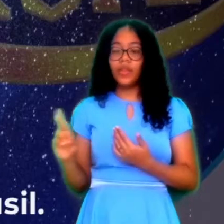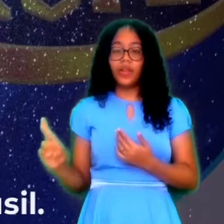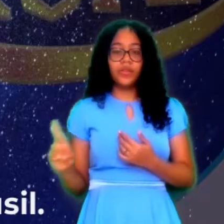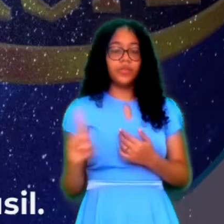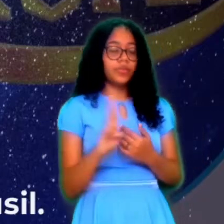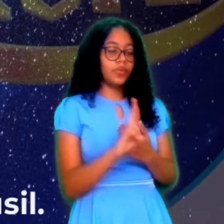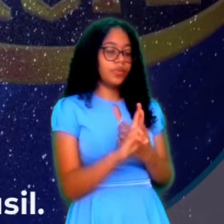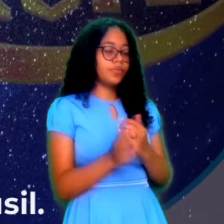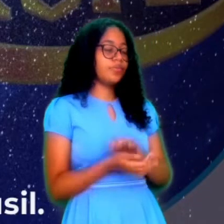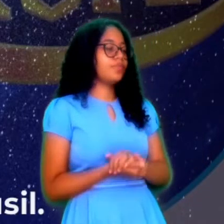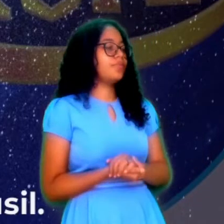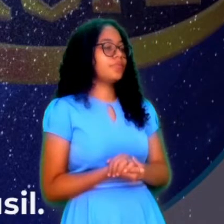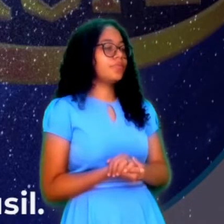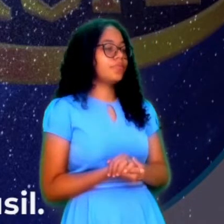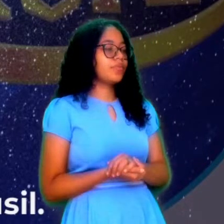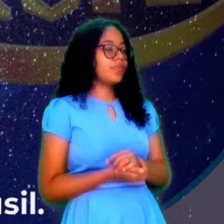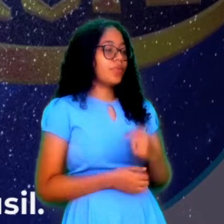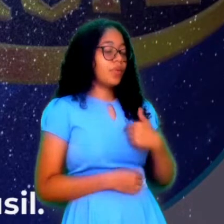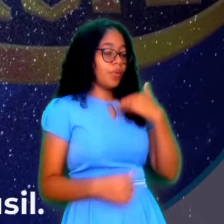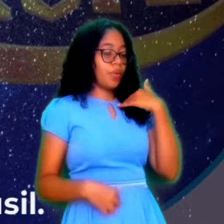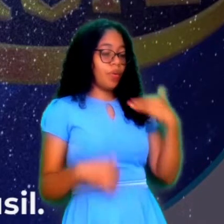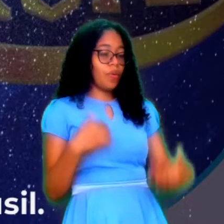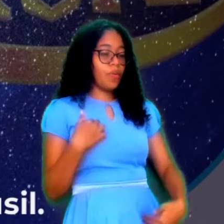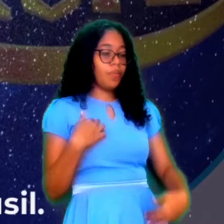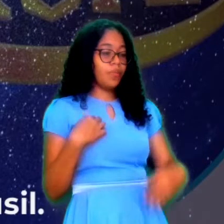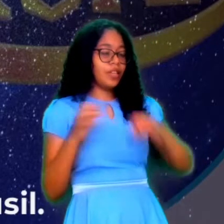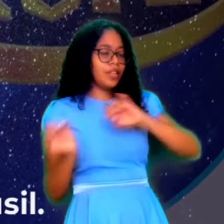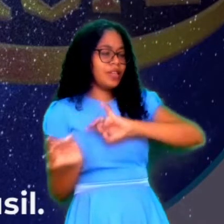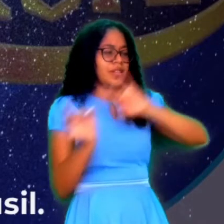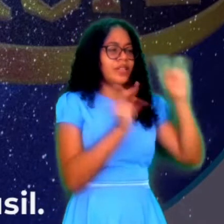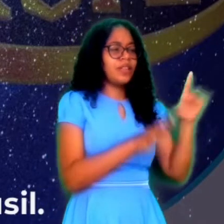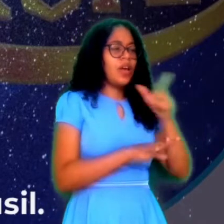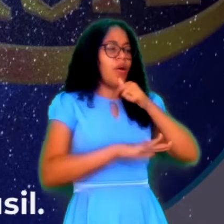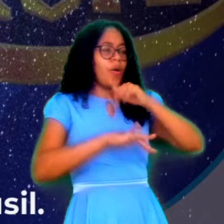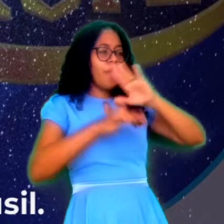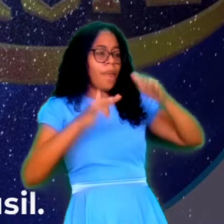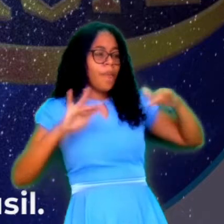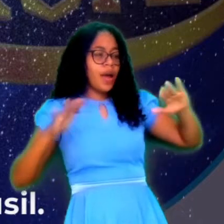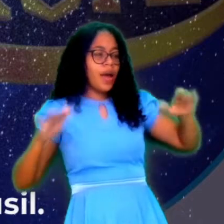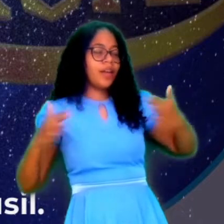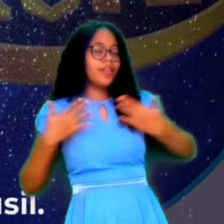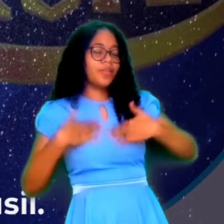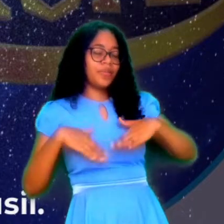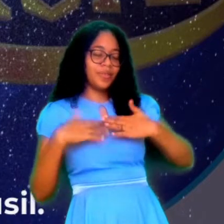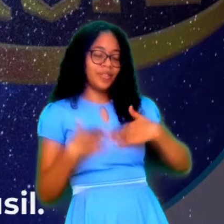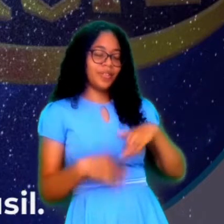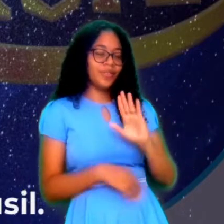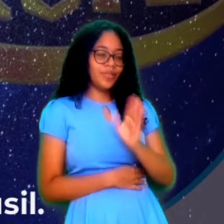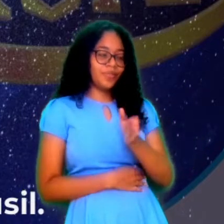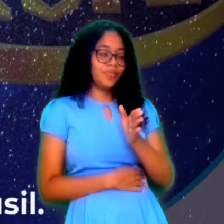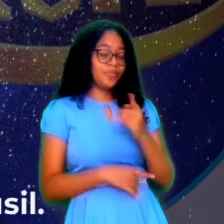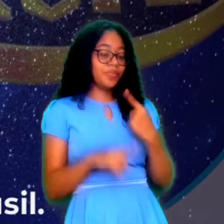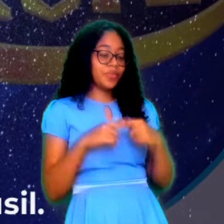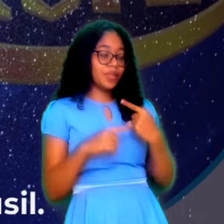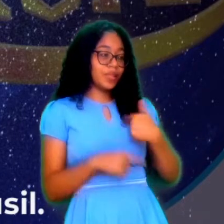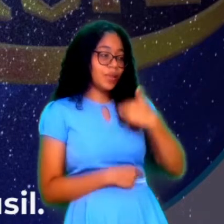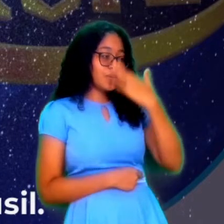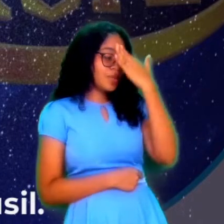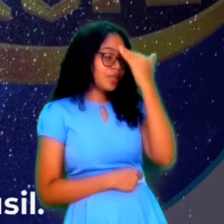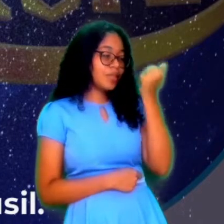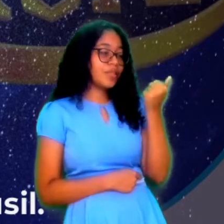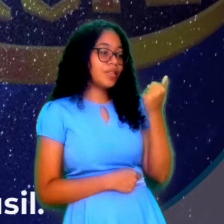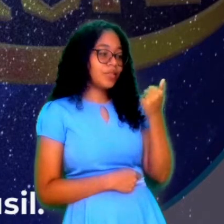Respondeu-lhes: Tomai-me e lançai-me ao mar, e o mar se aquietará, porque eu sei que,